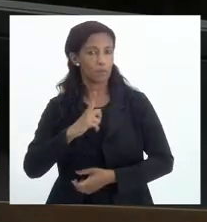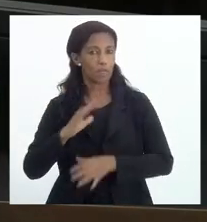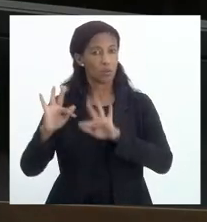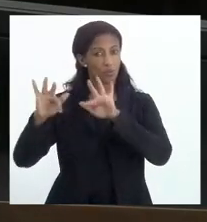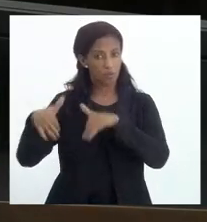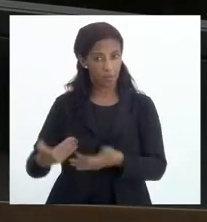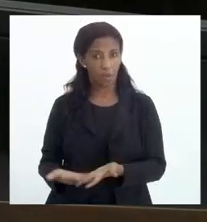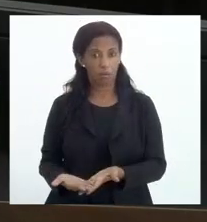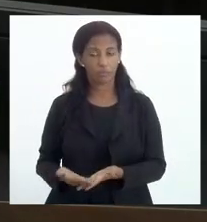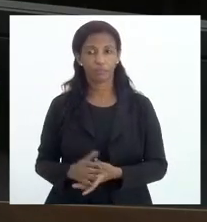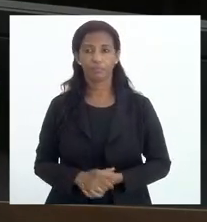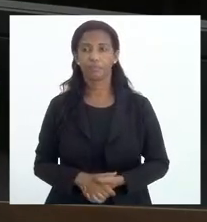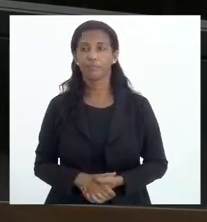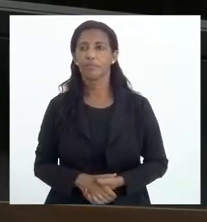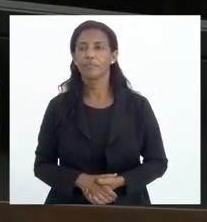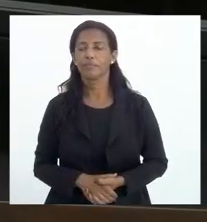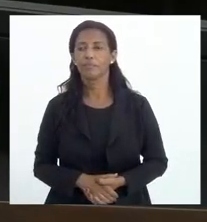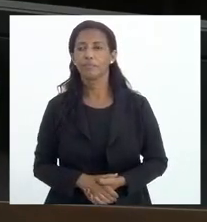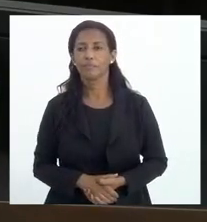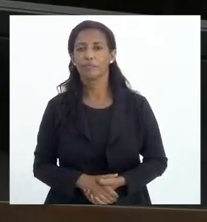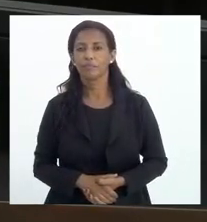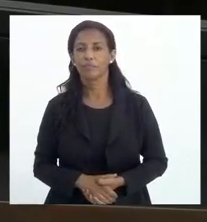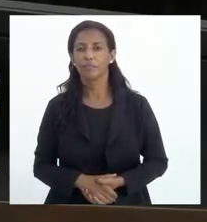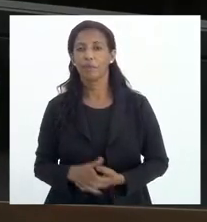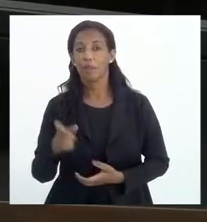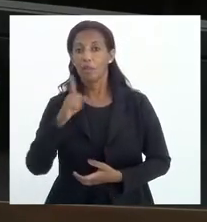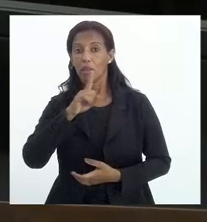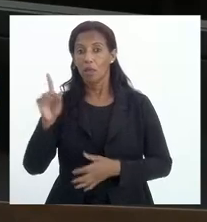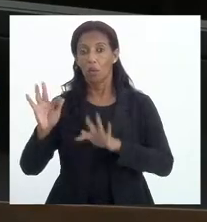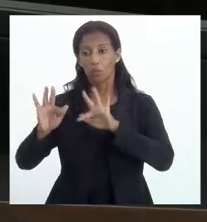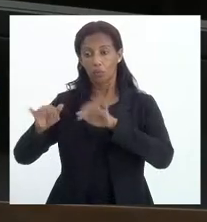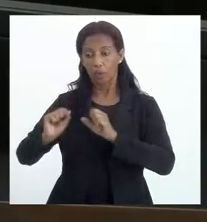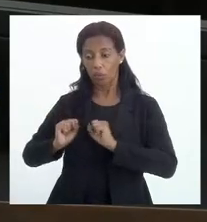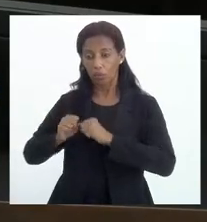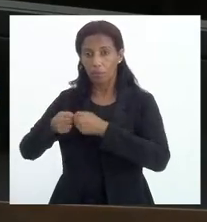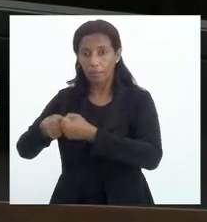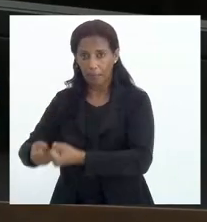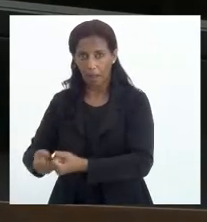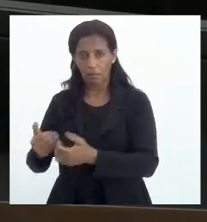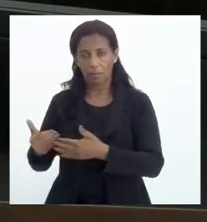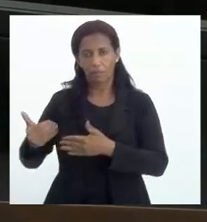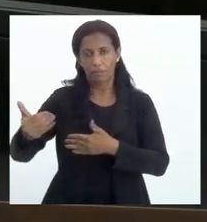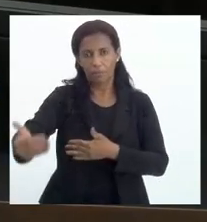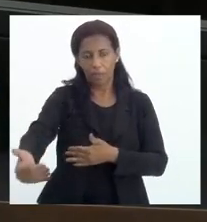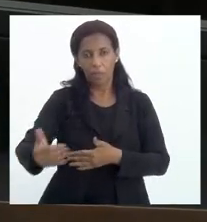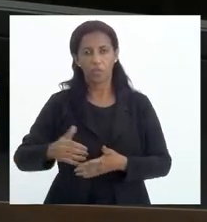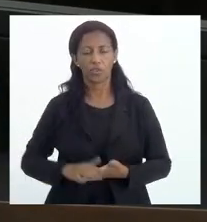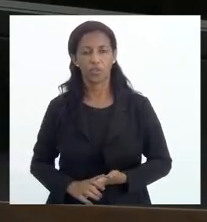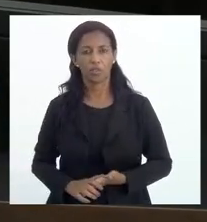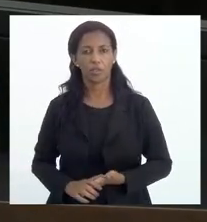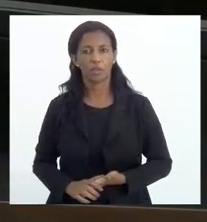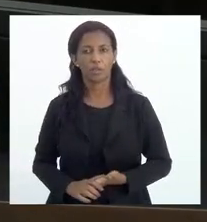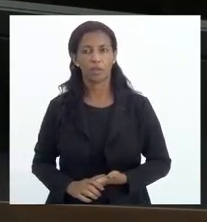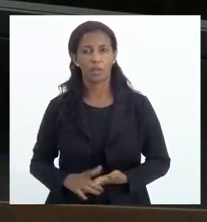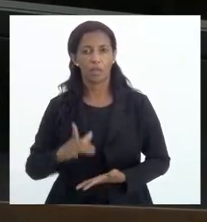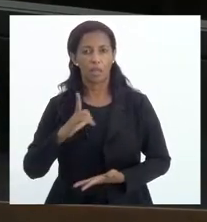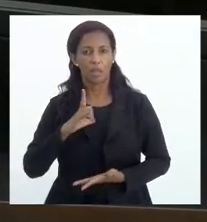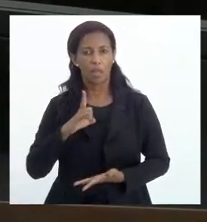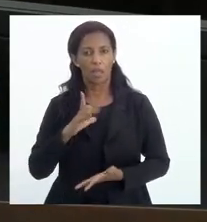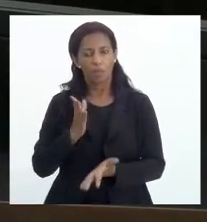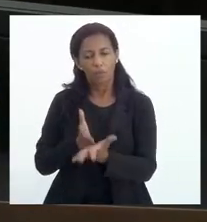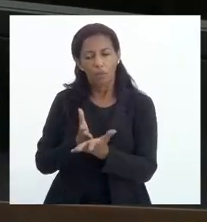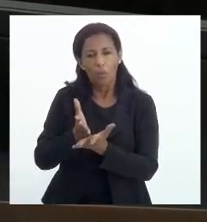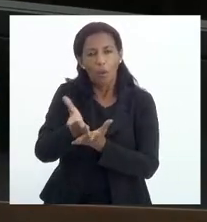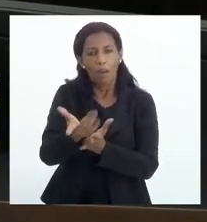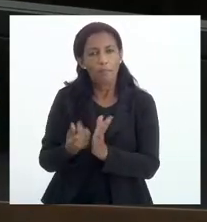das contas, é não no final do empenhado lá na frente, é estar certinho a destinação com a